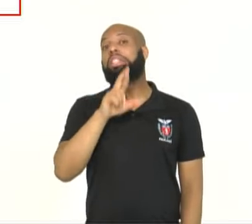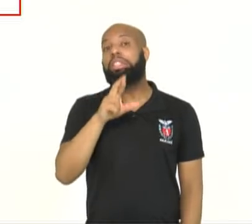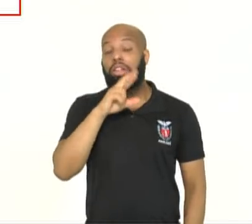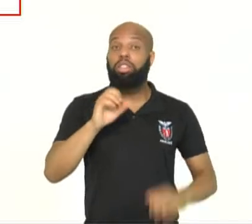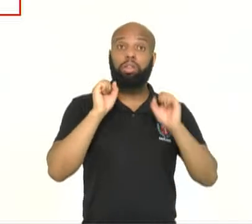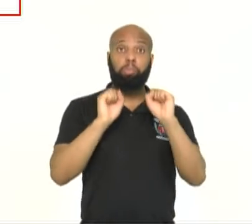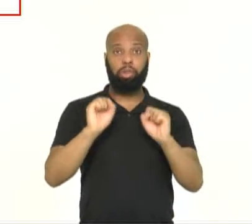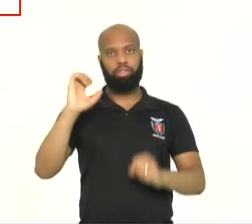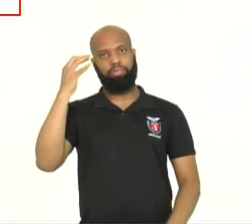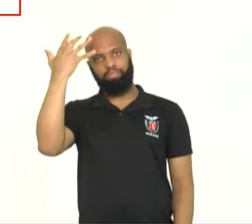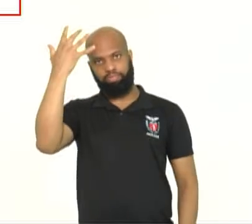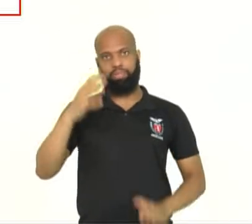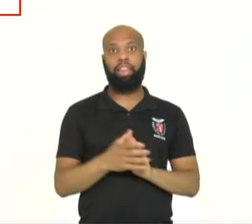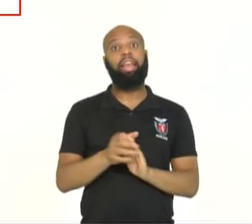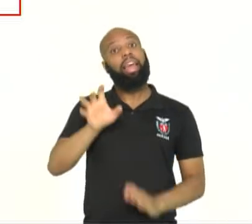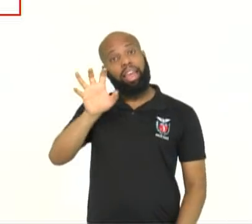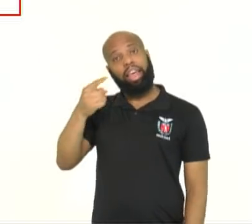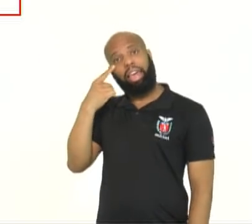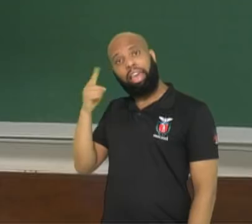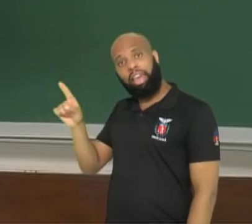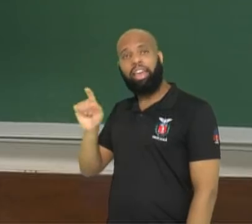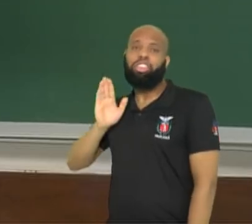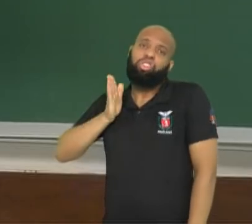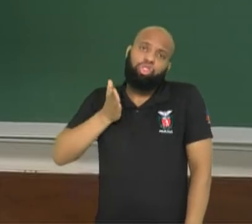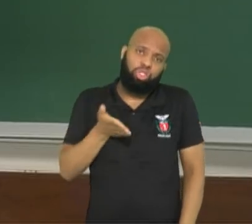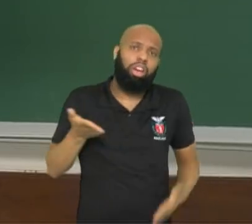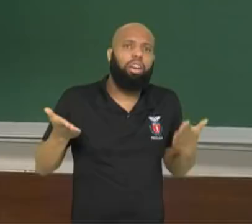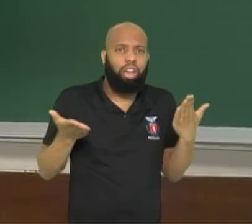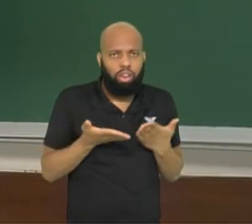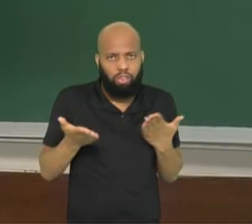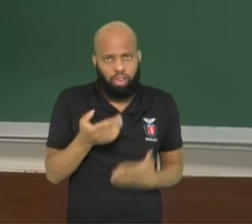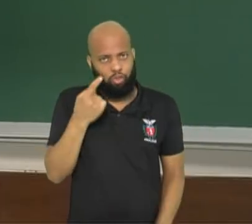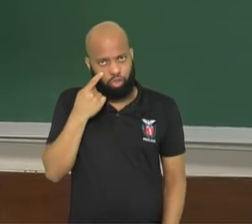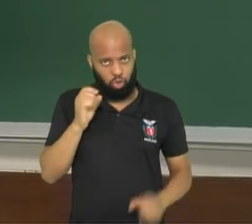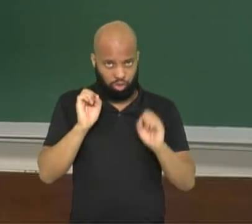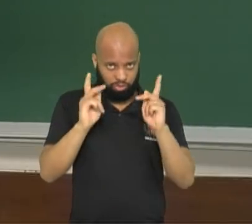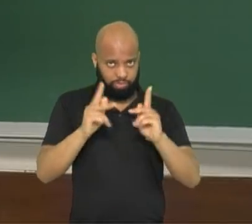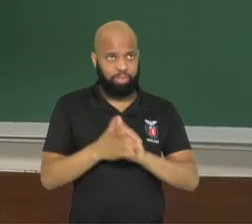que podem acontecer são esses que a gente acabou de ver,